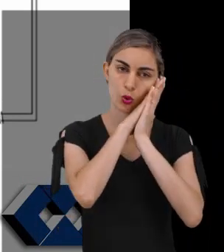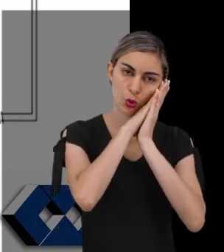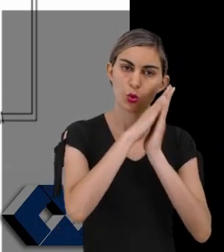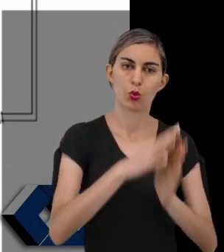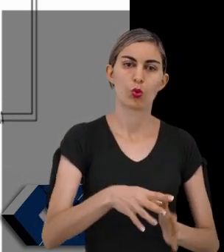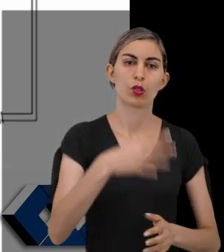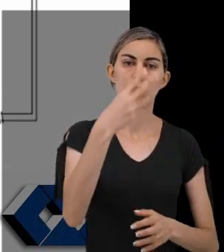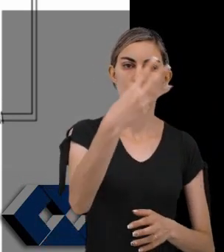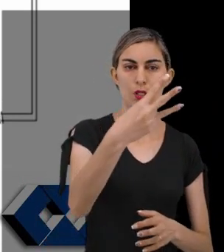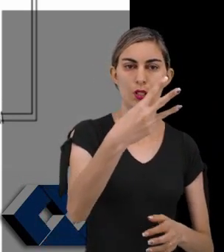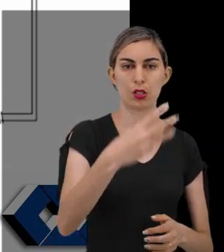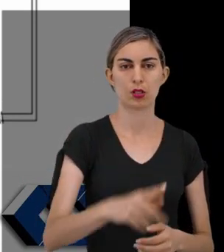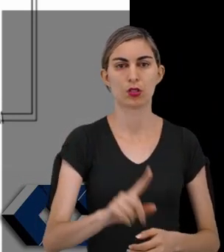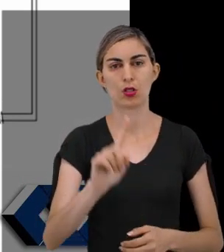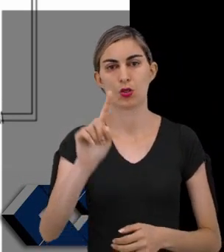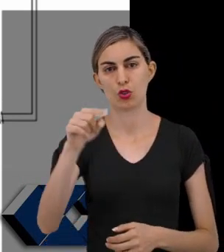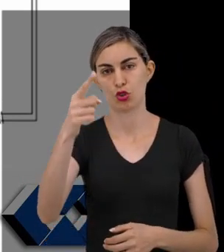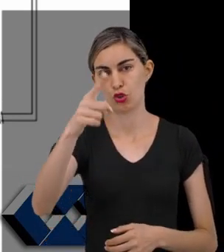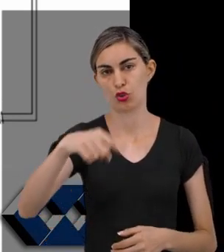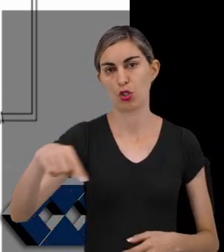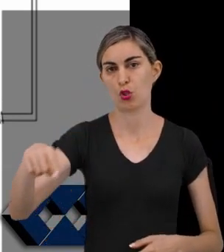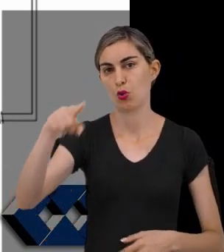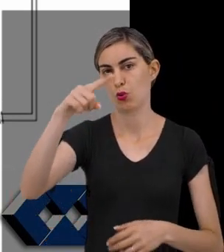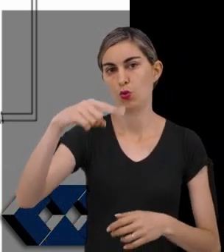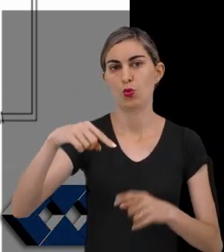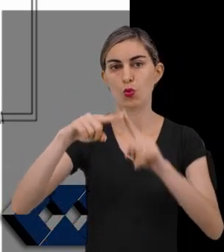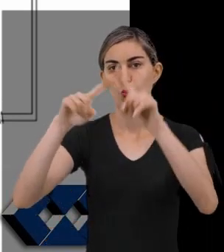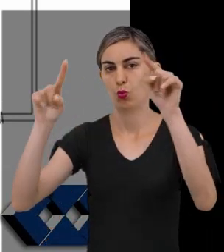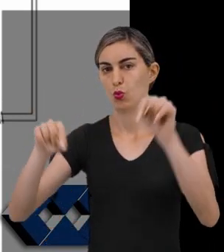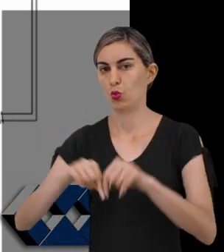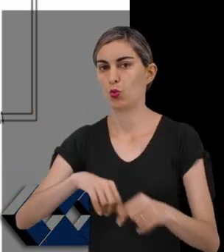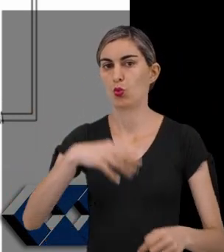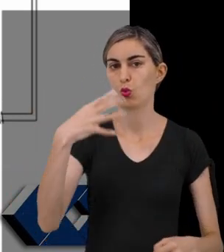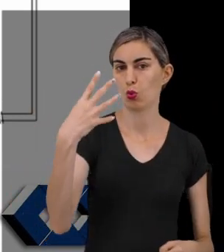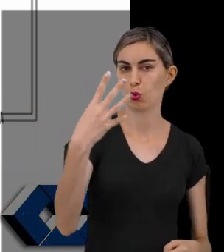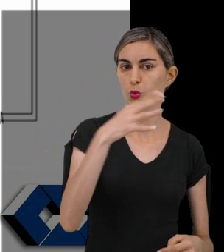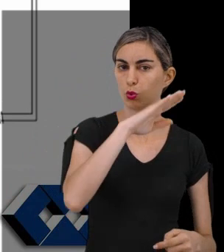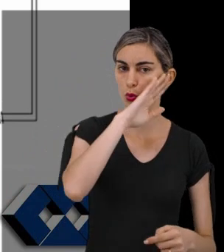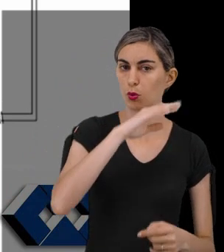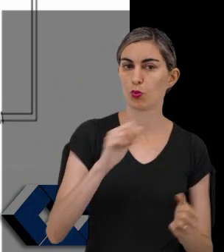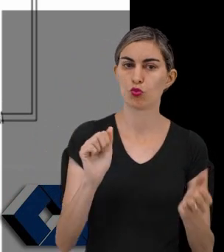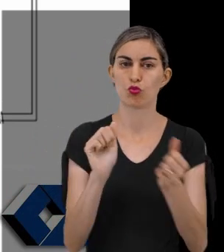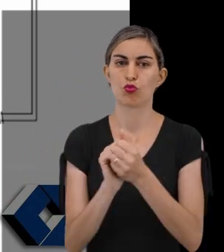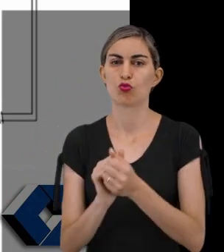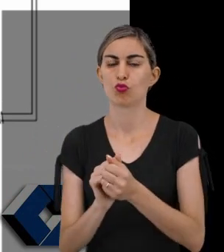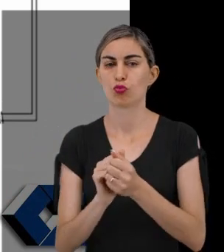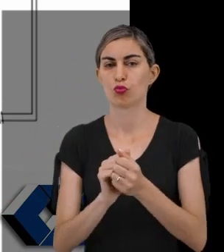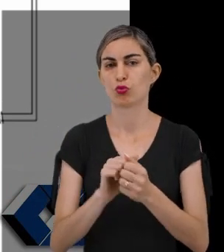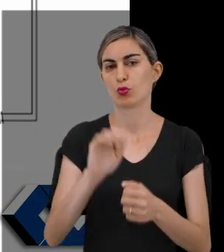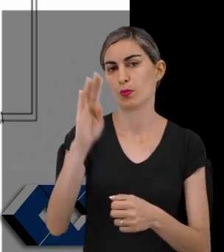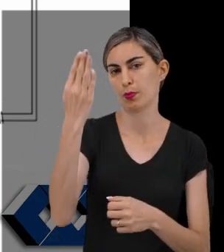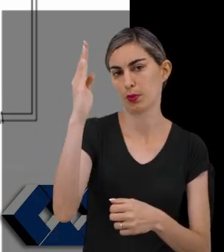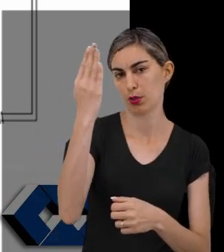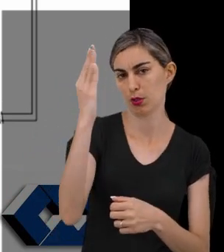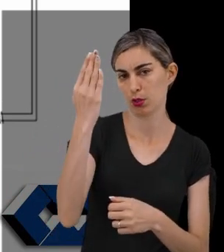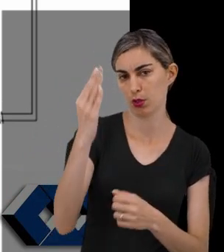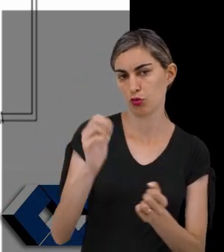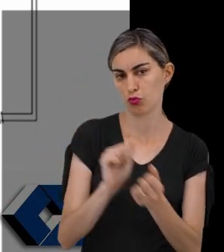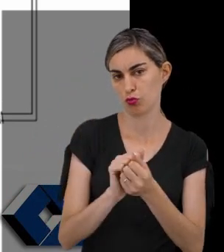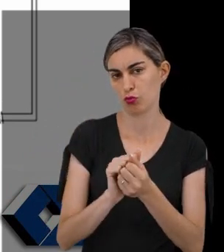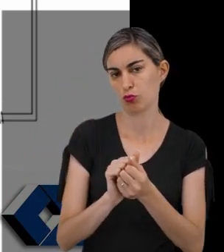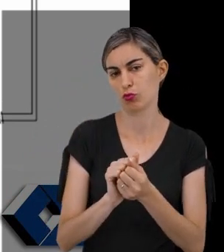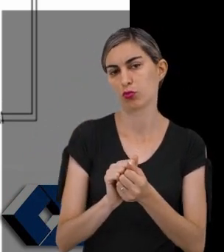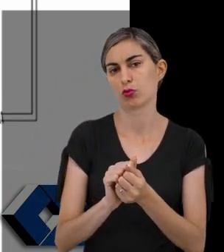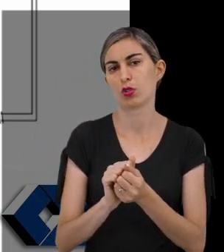também está com circuito 3. Já nesse outro caso aqui, o dormitório está junto com o circuito do banheiro,